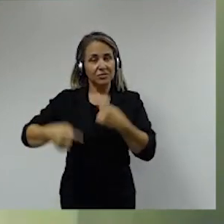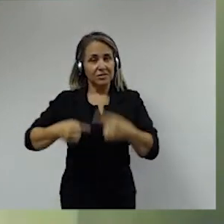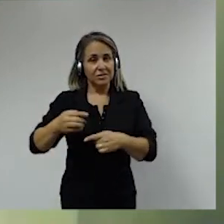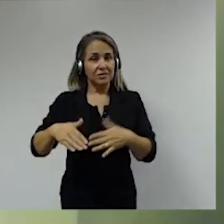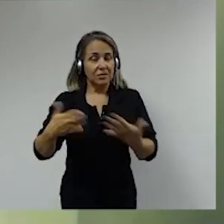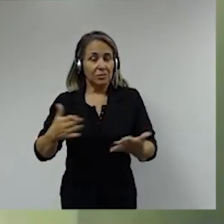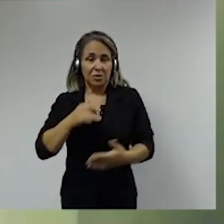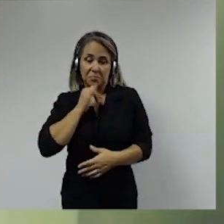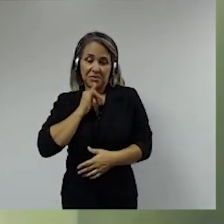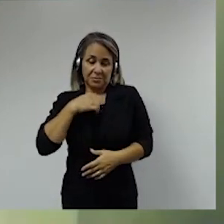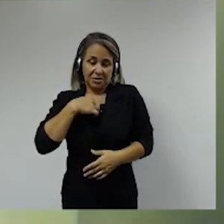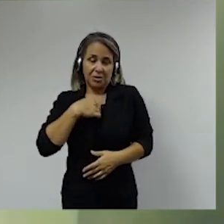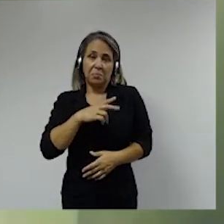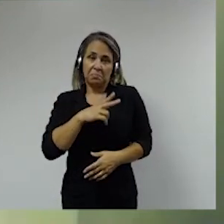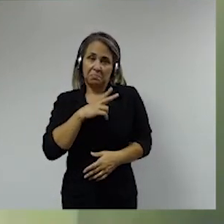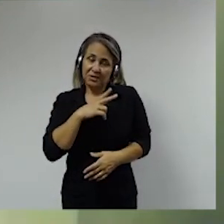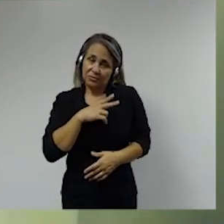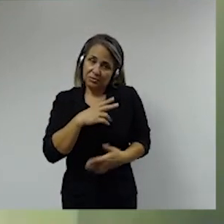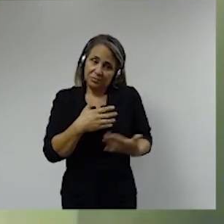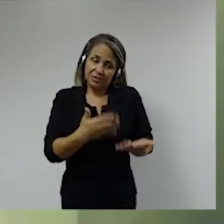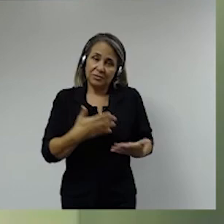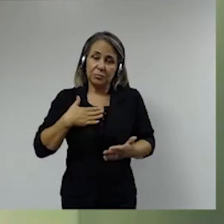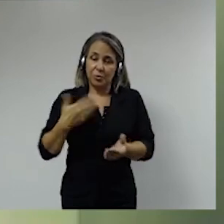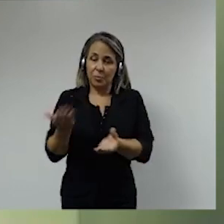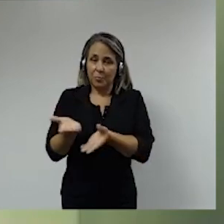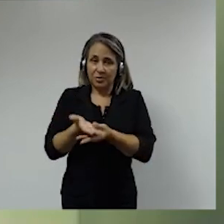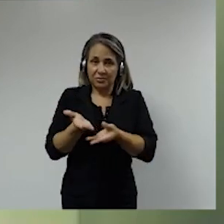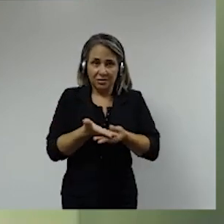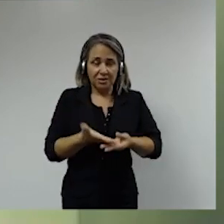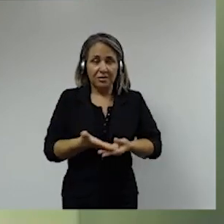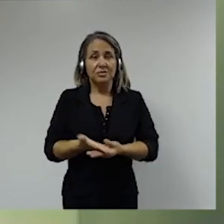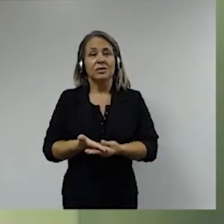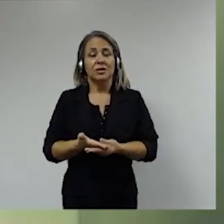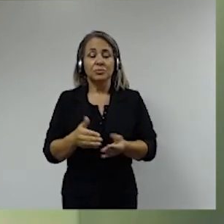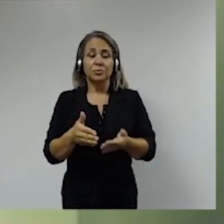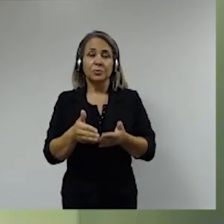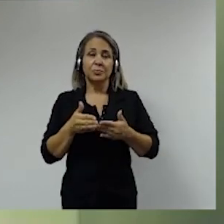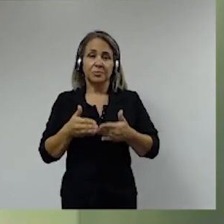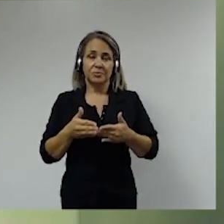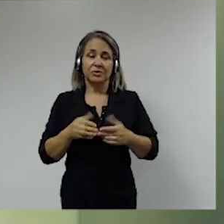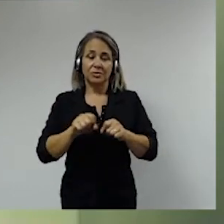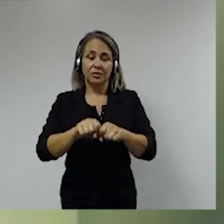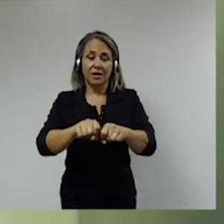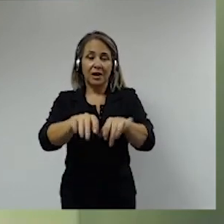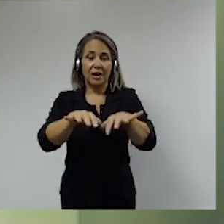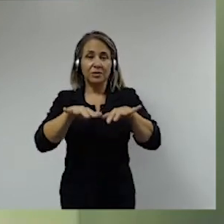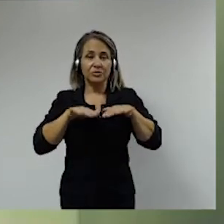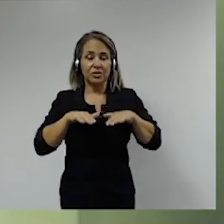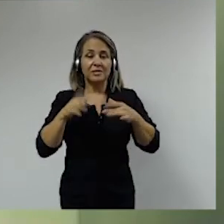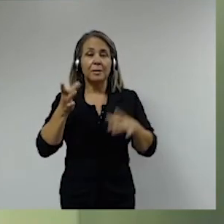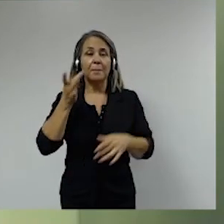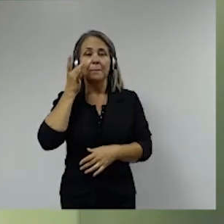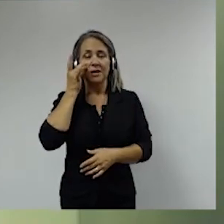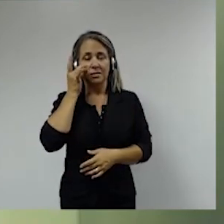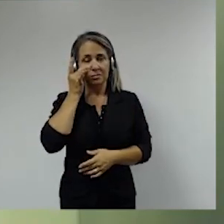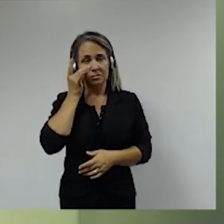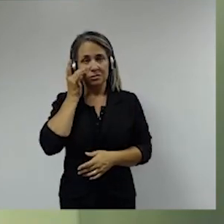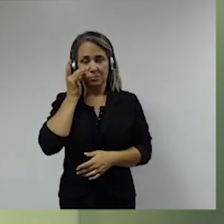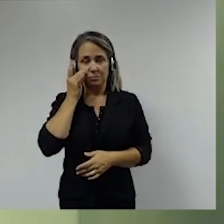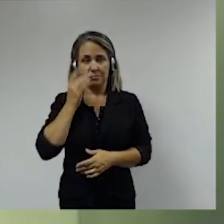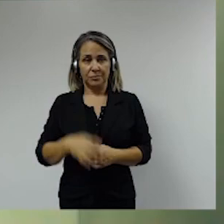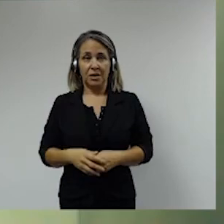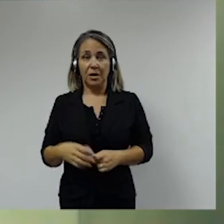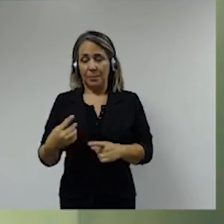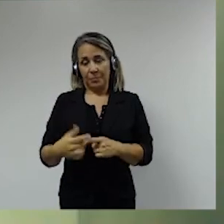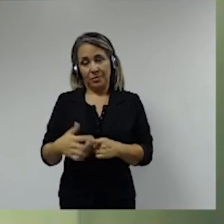eu particularmente, nos meus processos, eu estou solicitando audiência presencial,